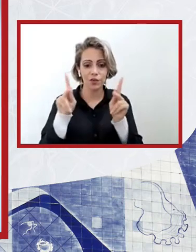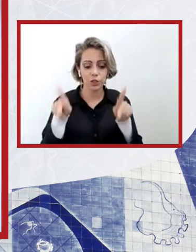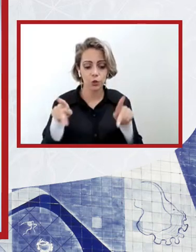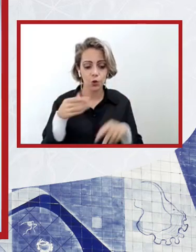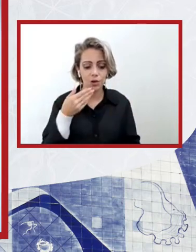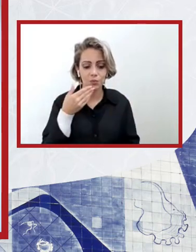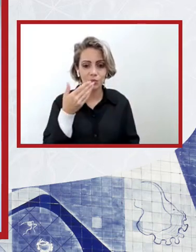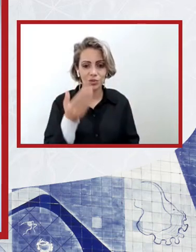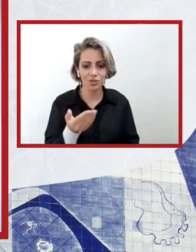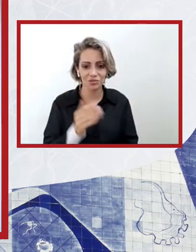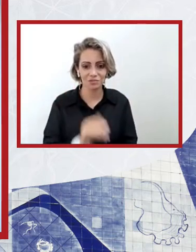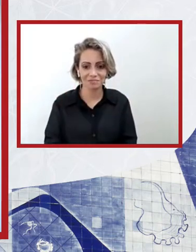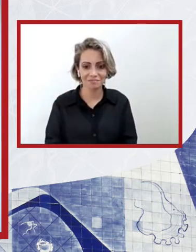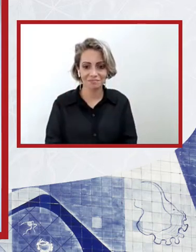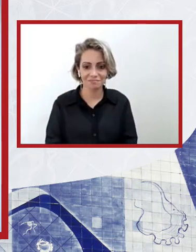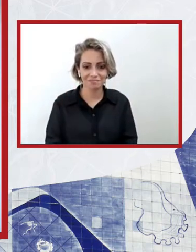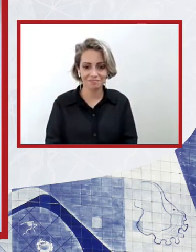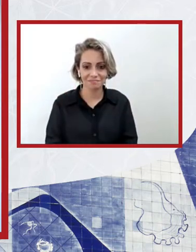solicitou.